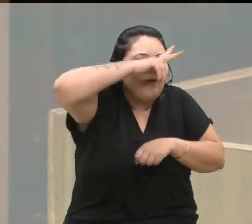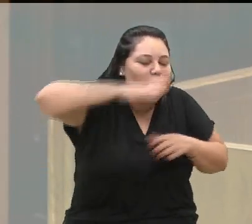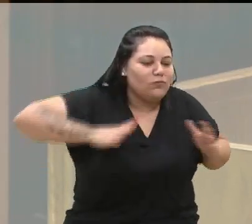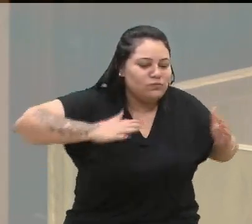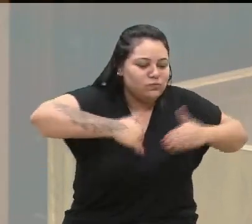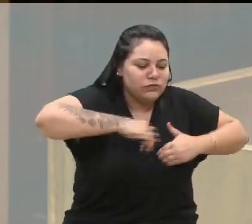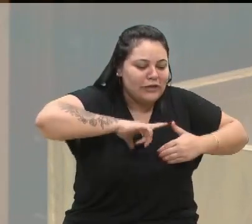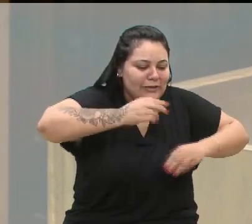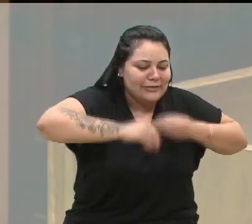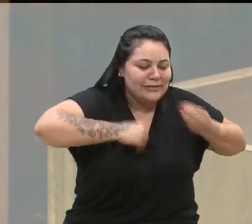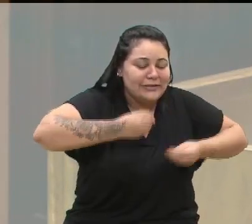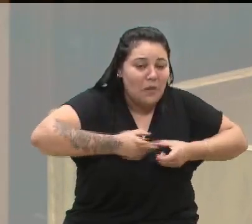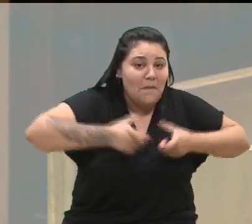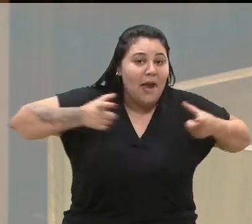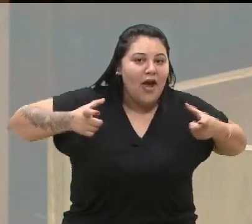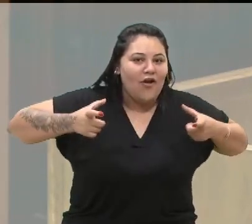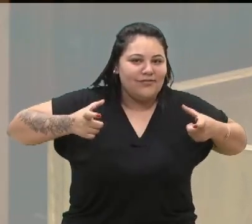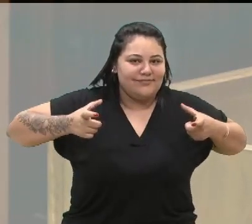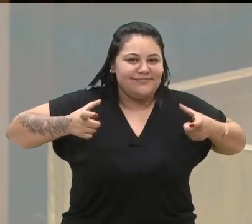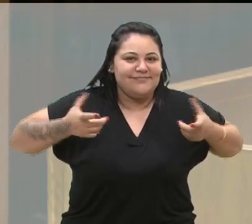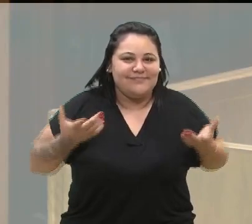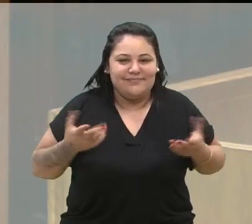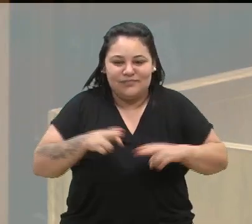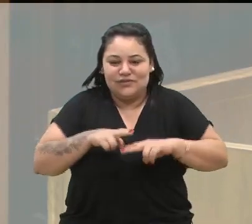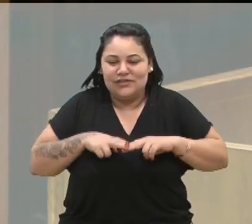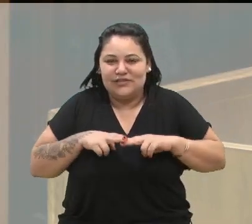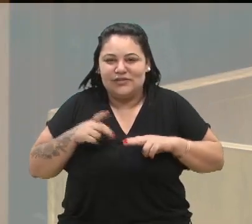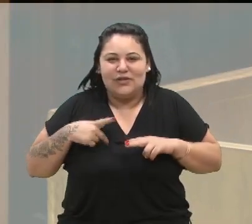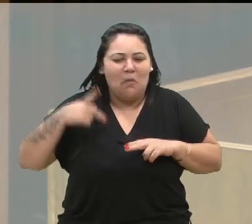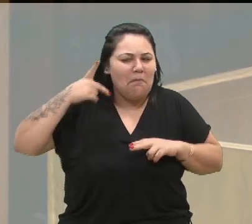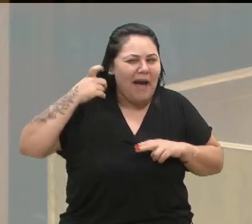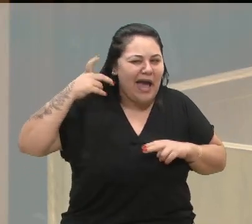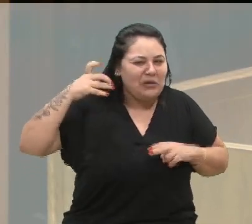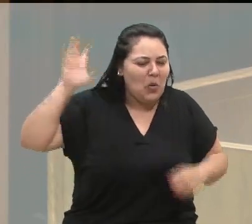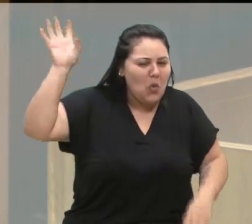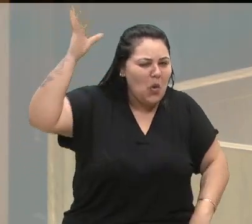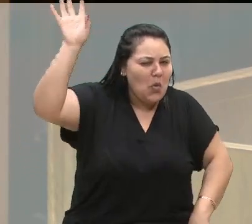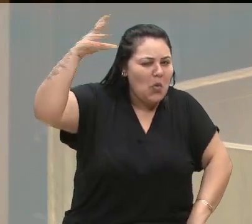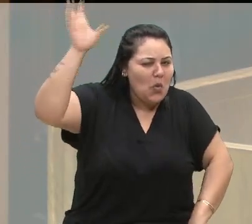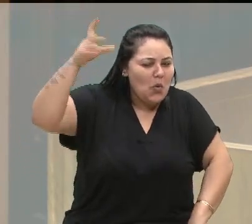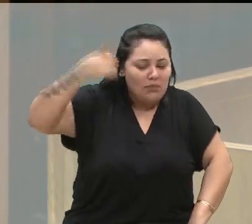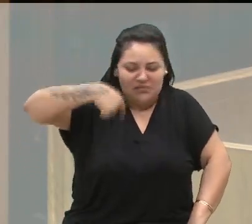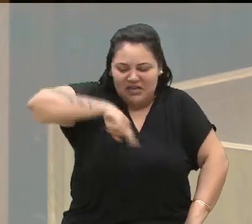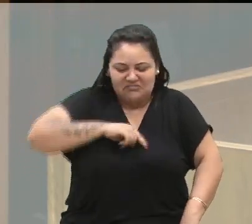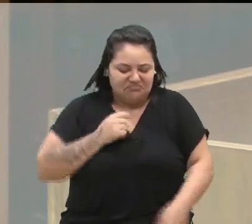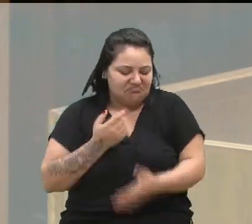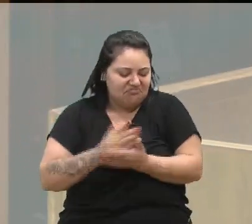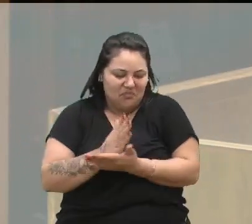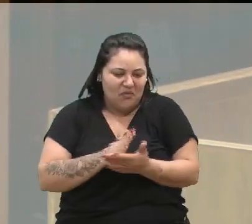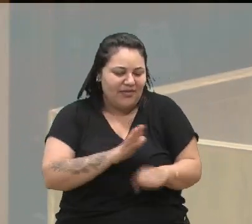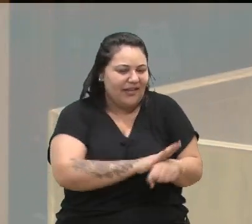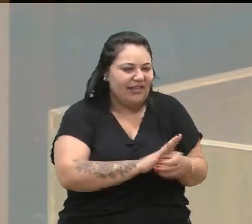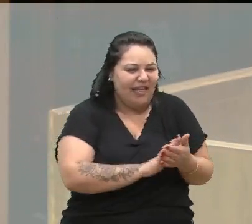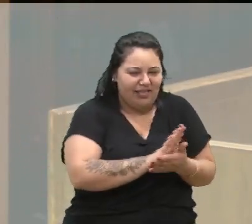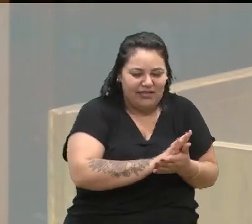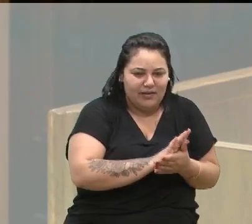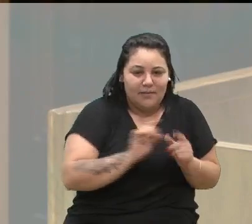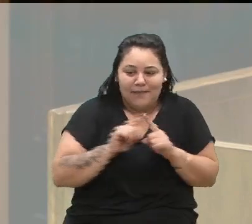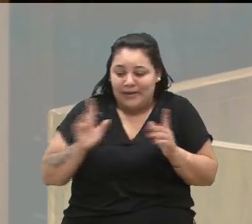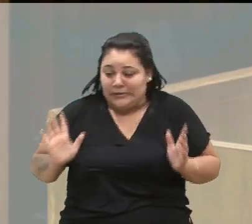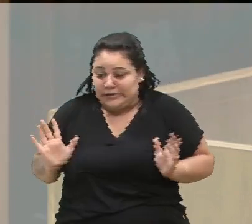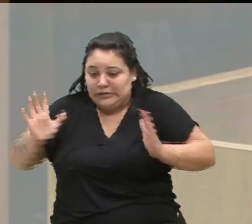sensações aumentadas. Portanto, às vezes, aquele barulho da sirene escolar, que para nós não atrapalha, pode desorganizar um